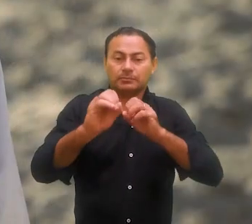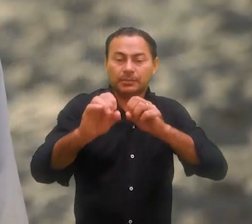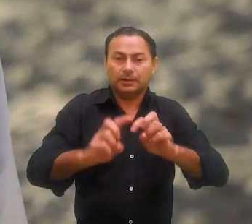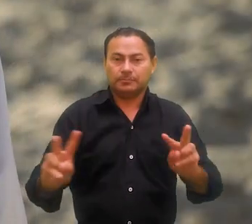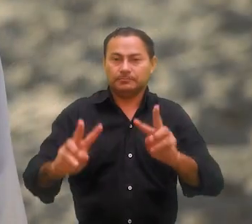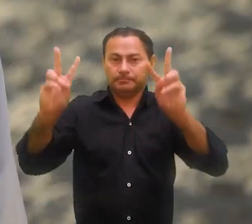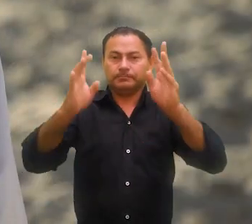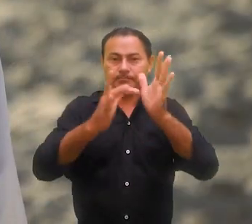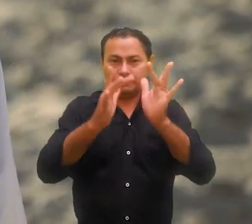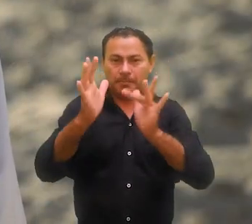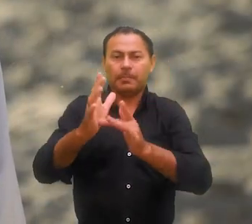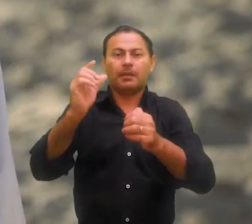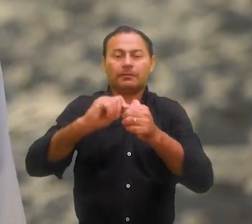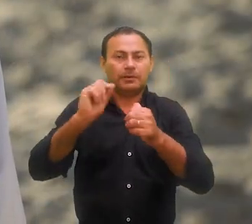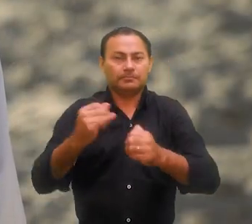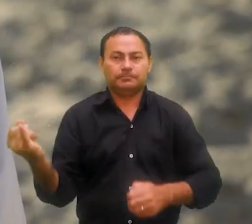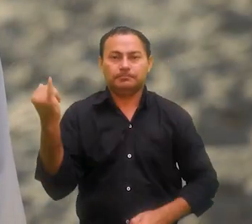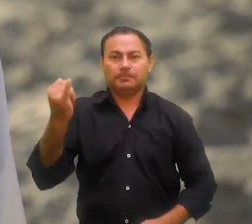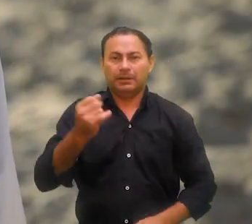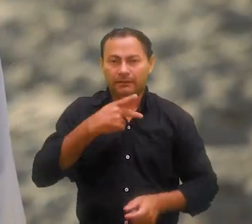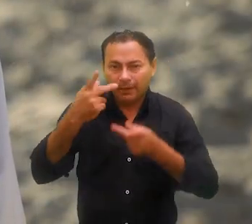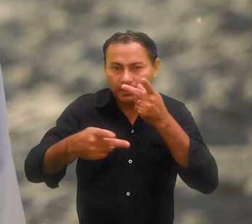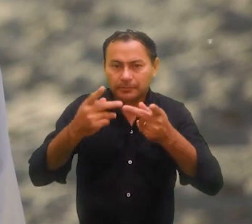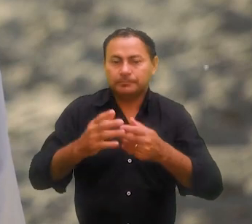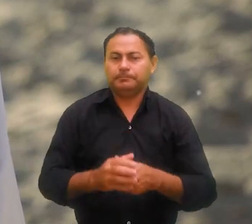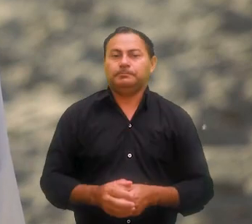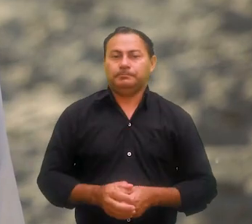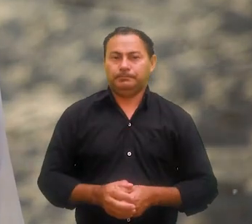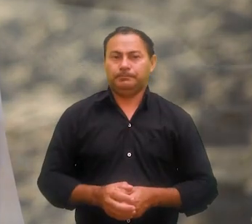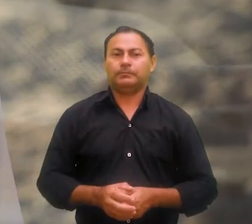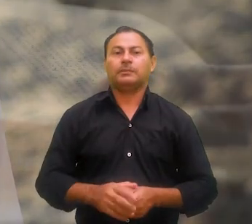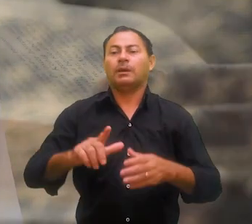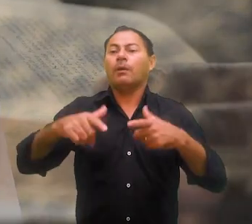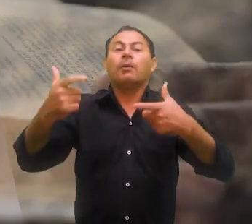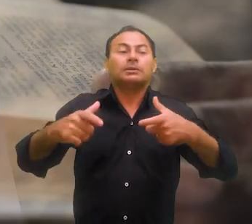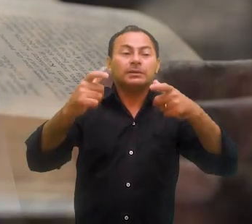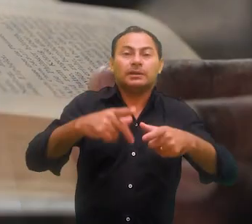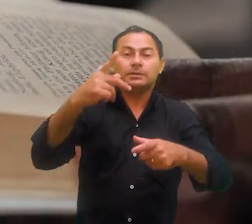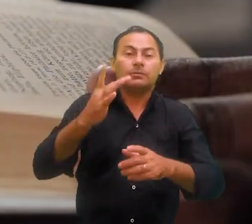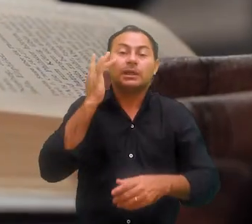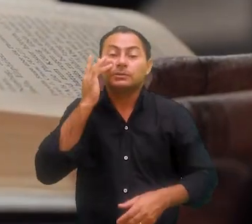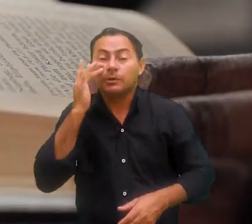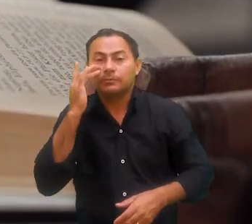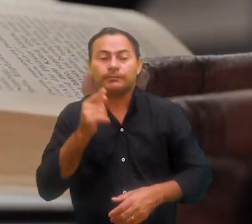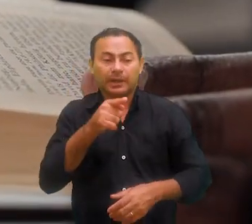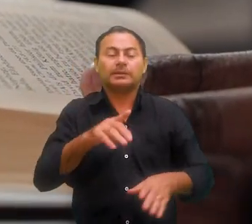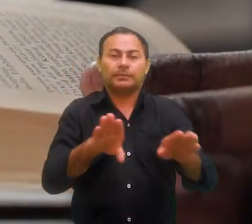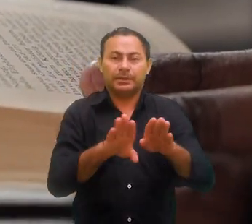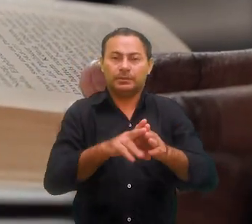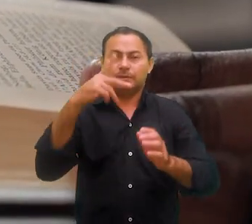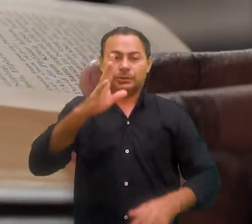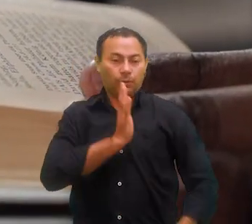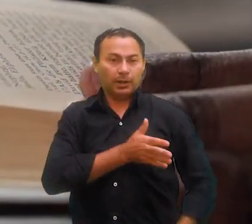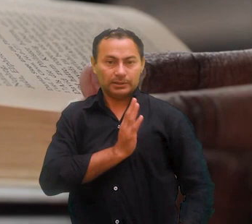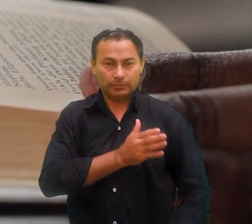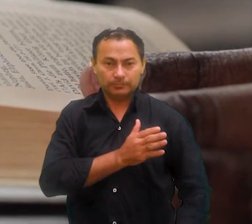iniciar o seu ensino sobre valores, Jesus faz uma importante afirmação. Pois onde estiver o seu tesouro,